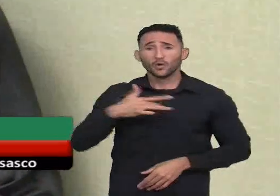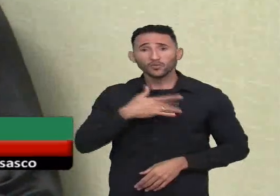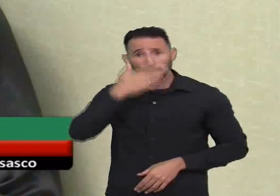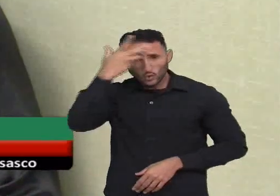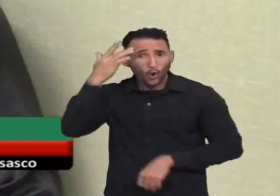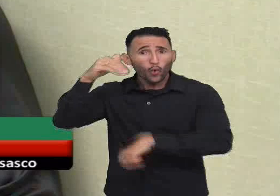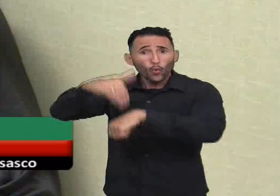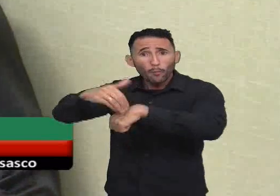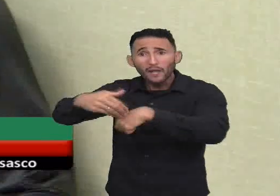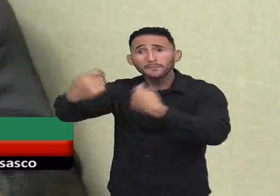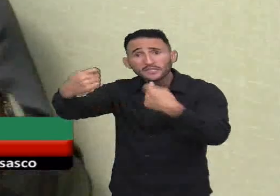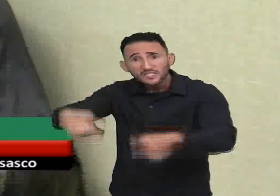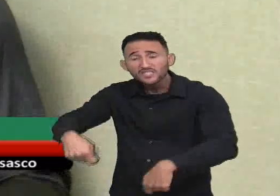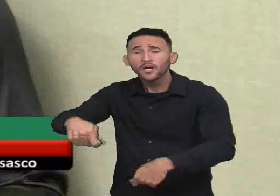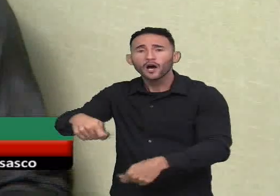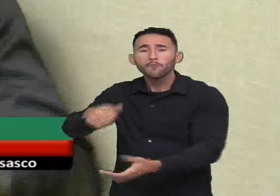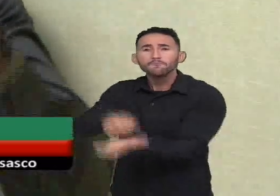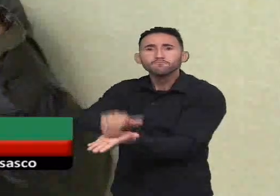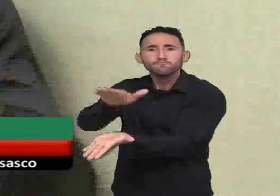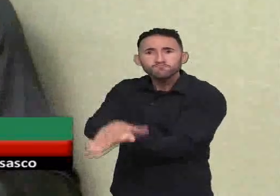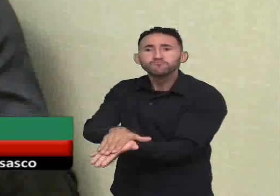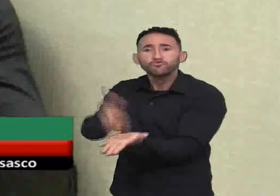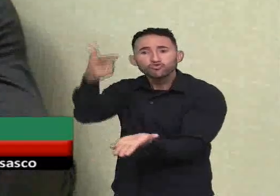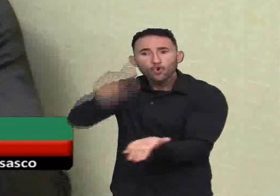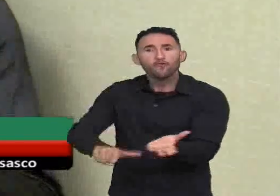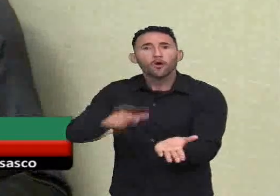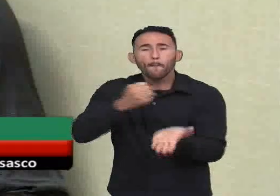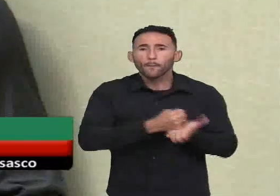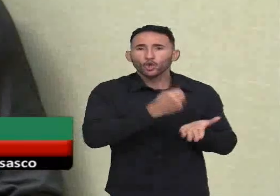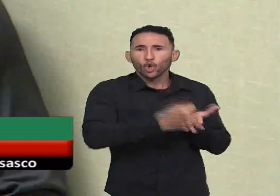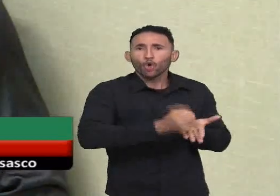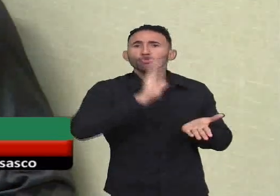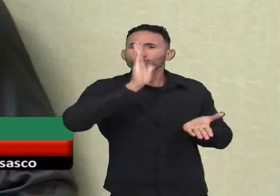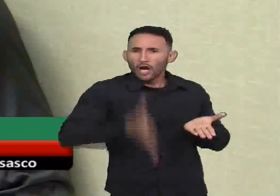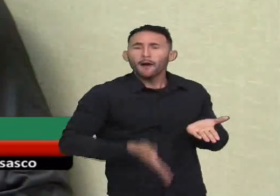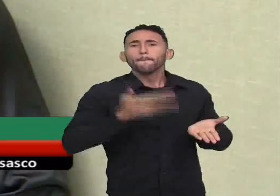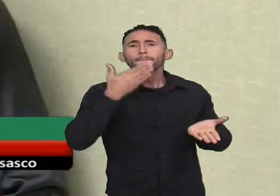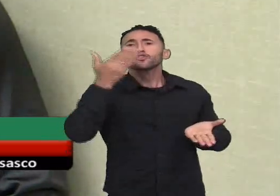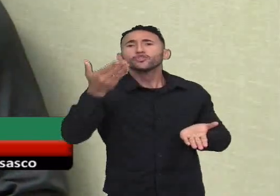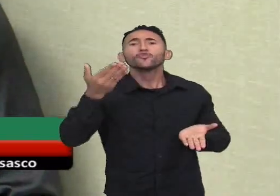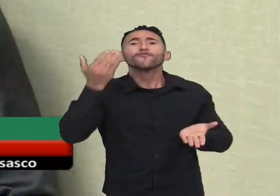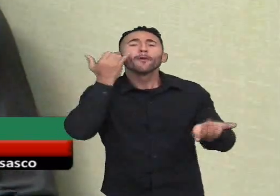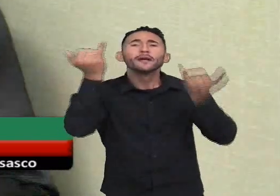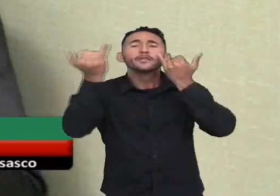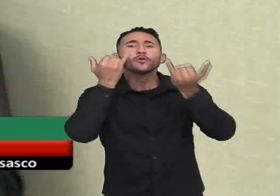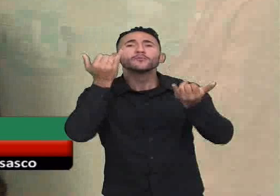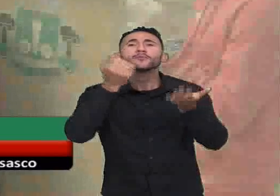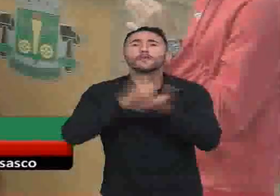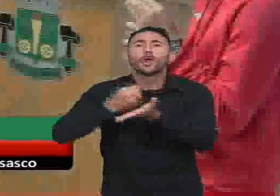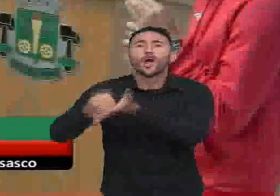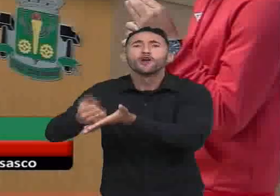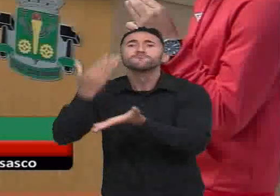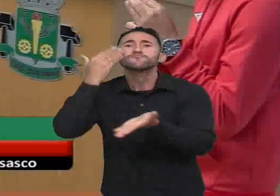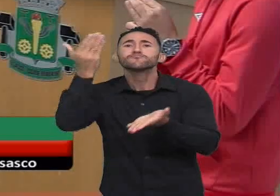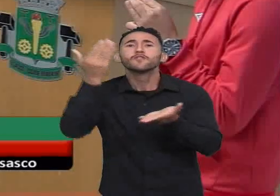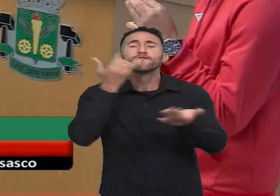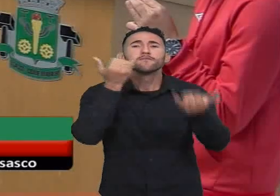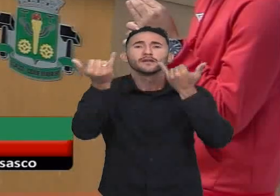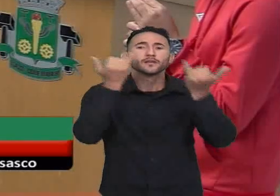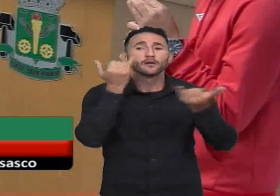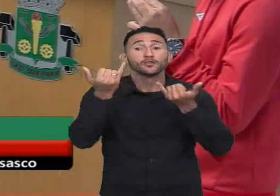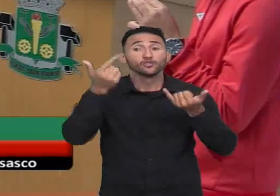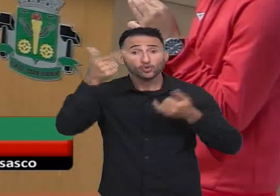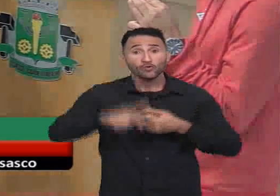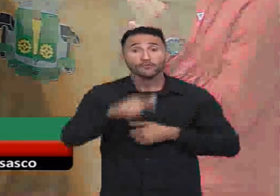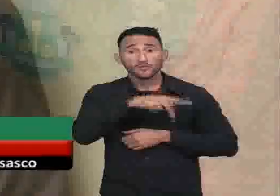culpados sejam punidos. Calma, então, novamente... Calma, calma. Protocolei em todos os lugares pedidos de informação sobre isso. Para concluir, novo vereador. Para concluir,